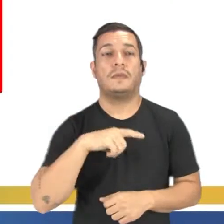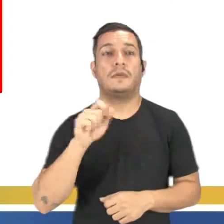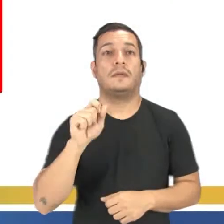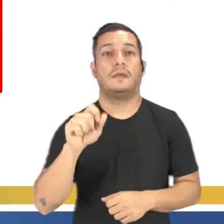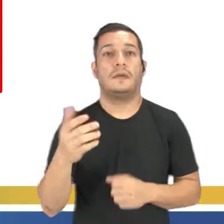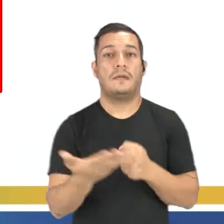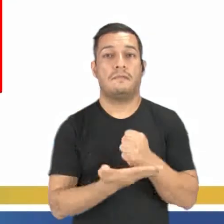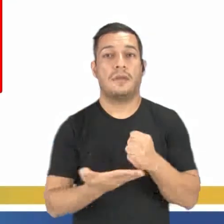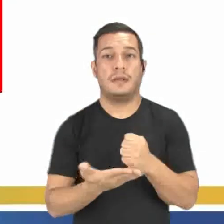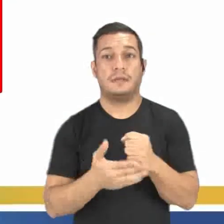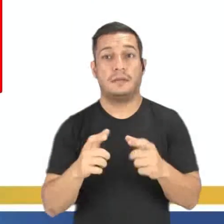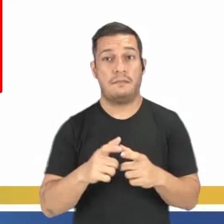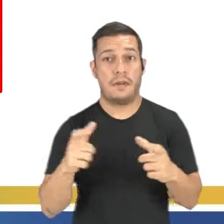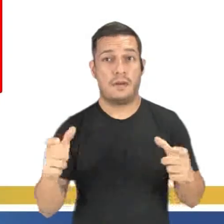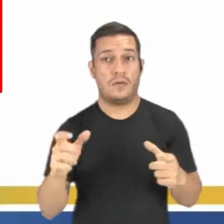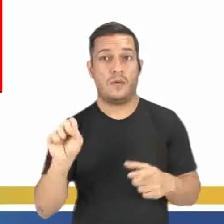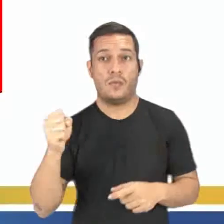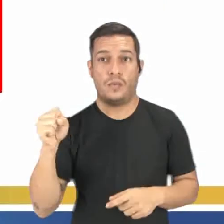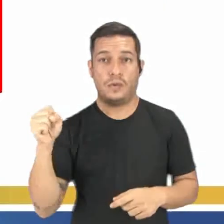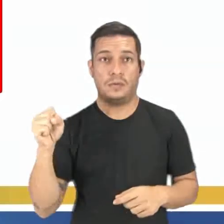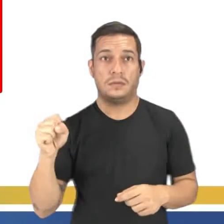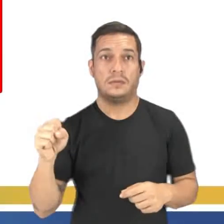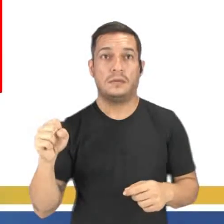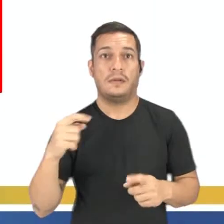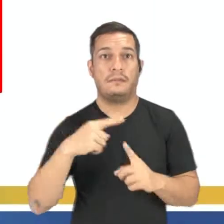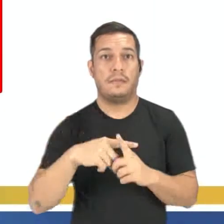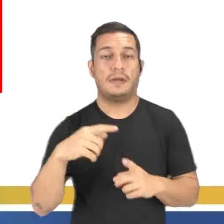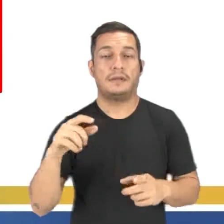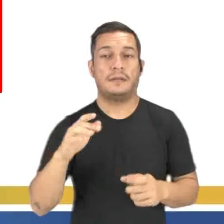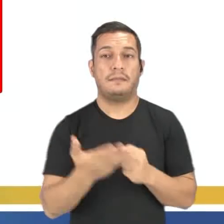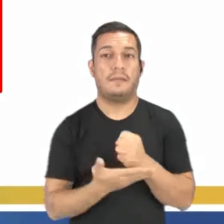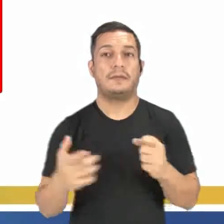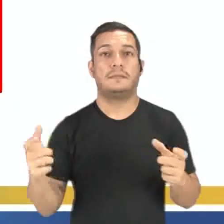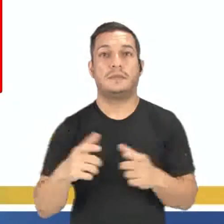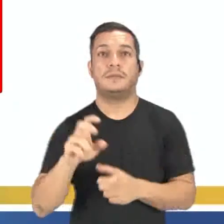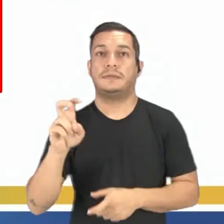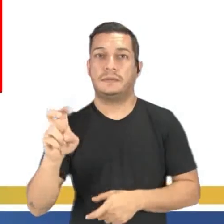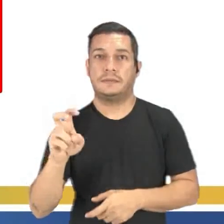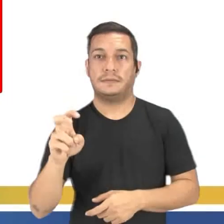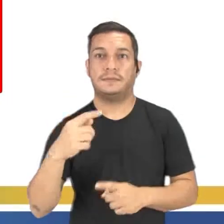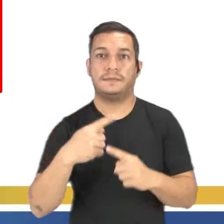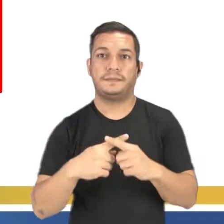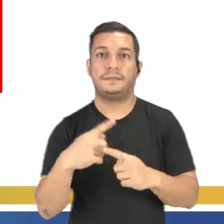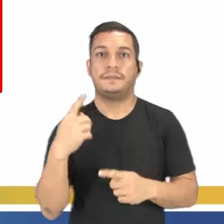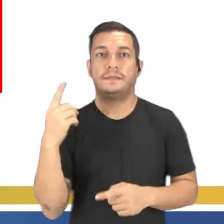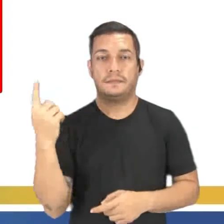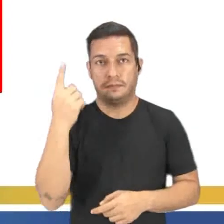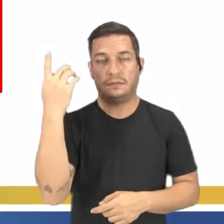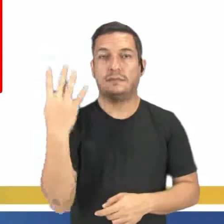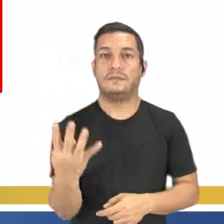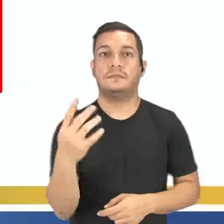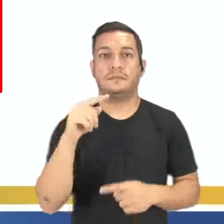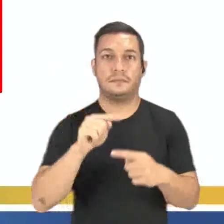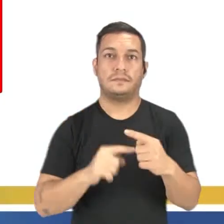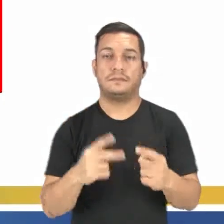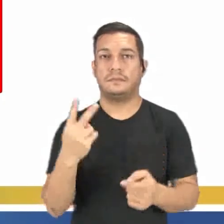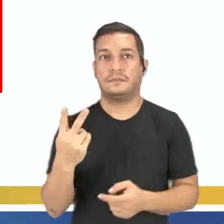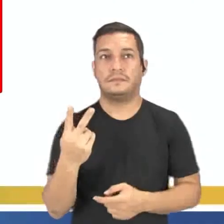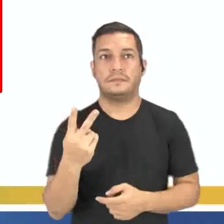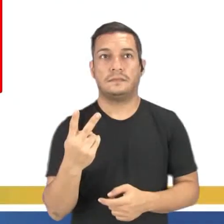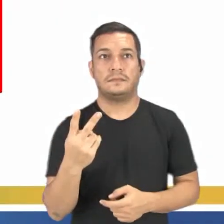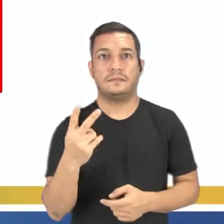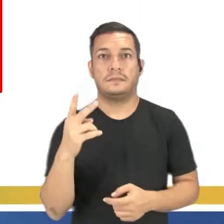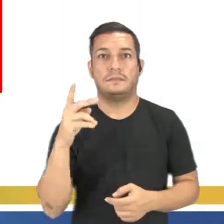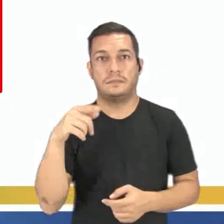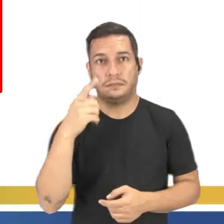teremos base maior, 8, mais base menor, 5, vezes a altura, que é 4, dividido por 2.